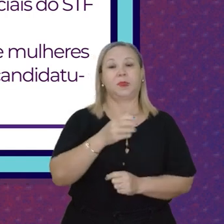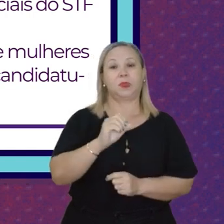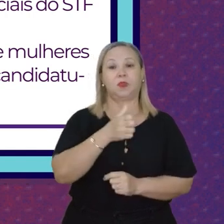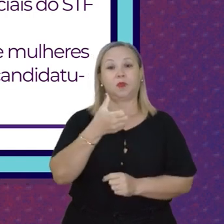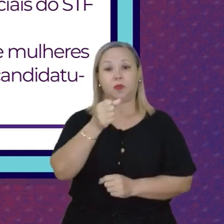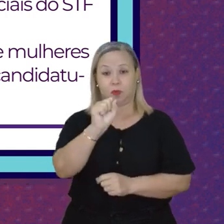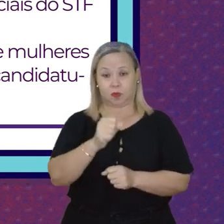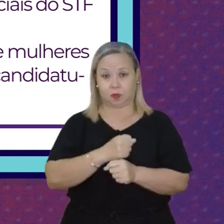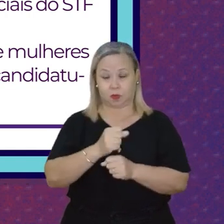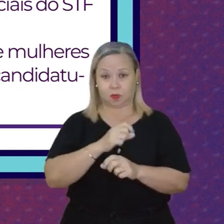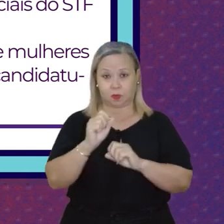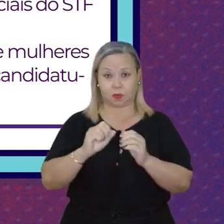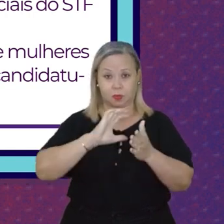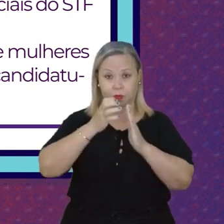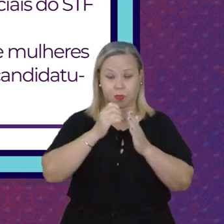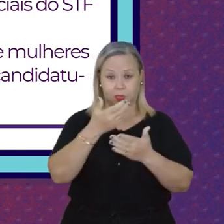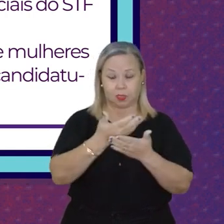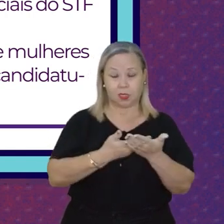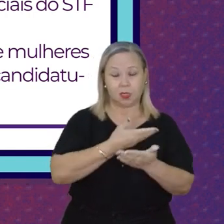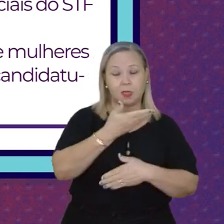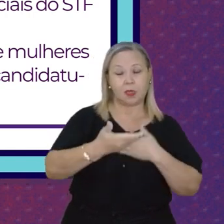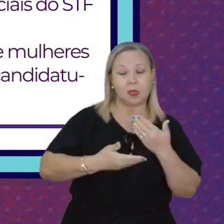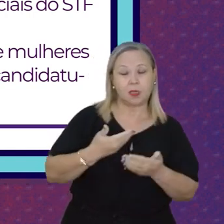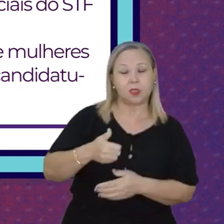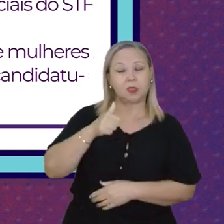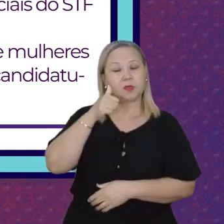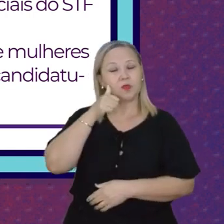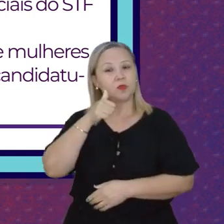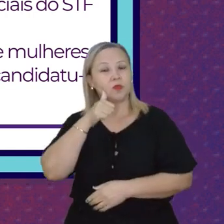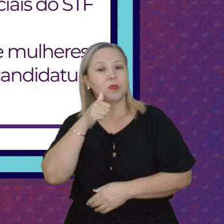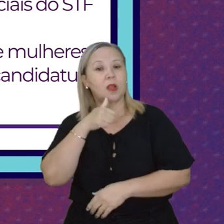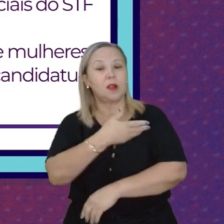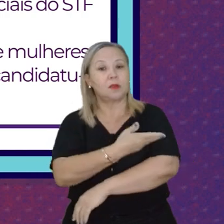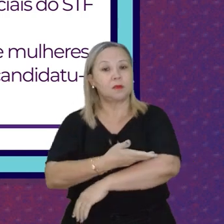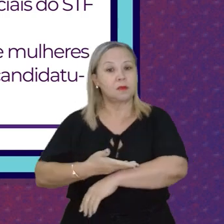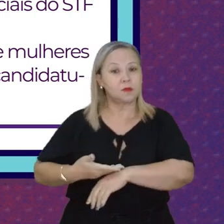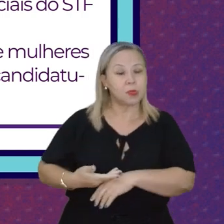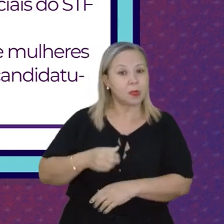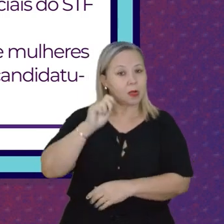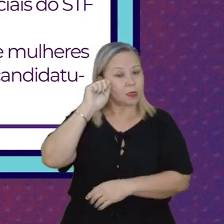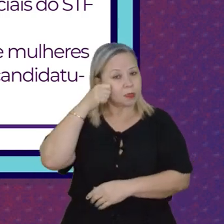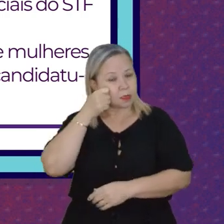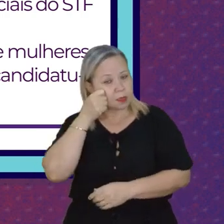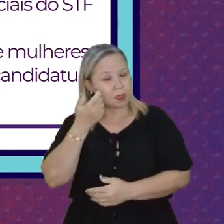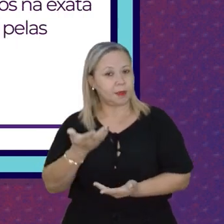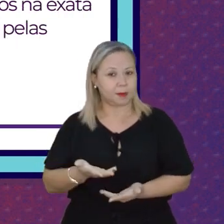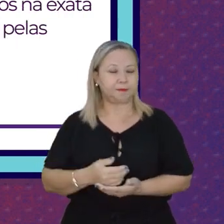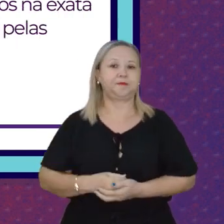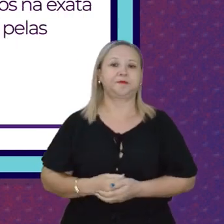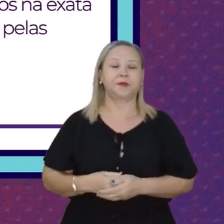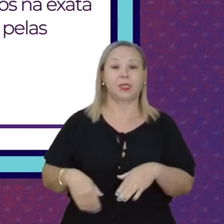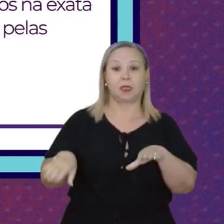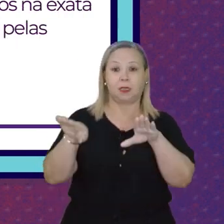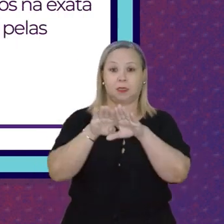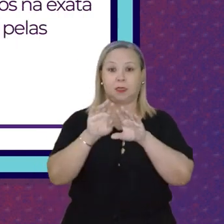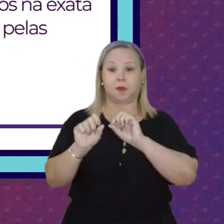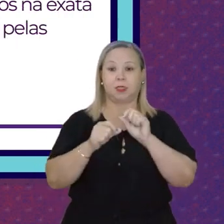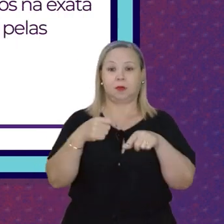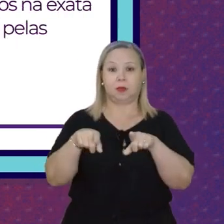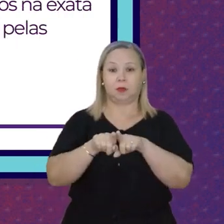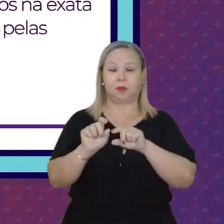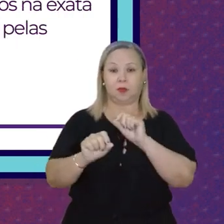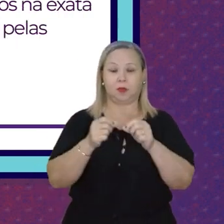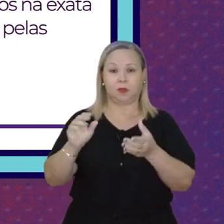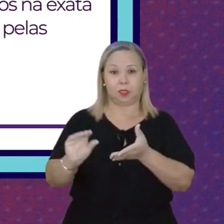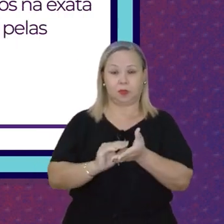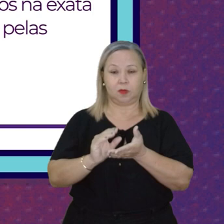devem ser repartidos entre mulheres negras e brancas na exata proporção das candidaturas apresentadas pelas agremiações. E esses mesmos recursos devem